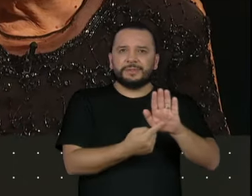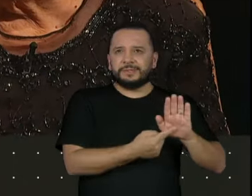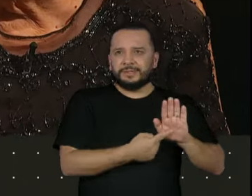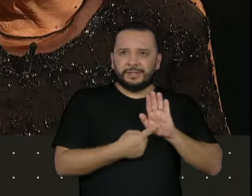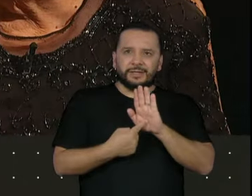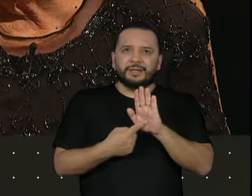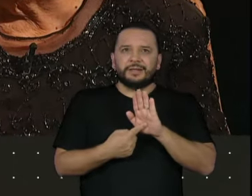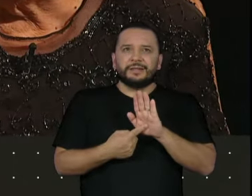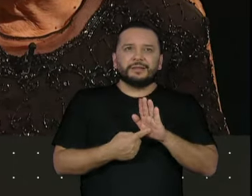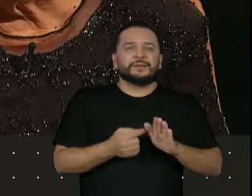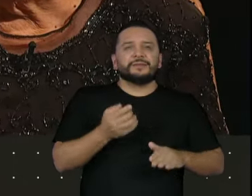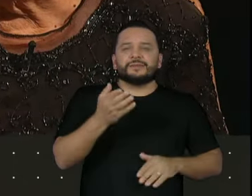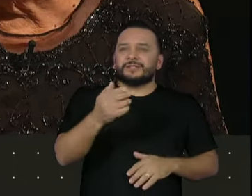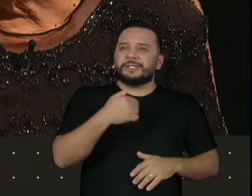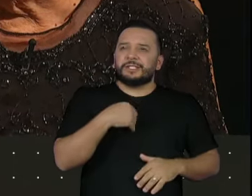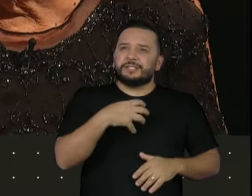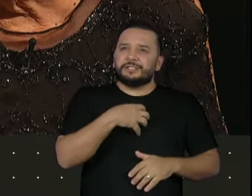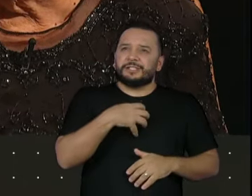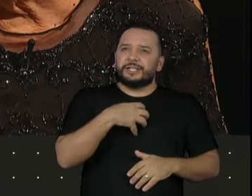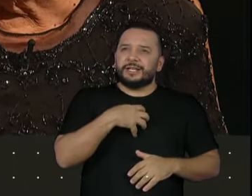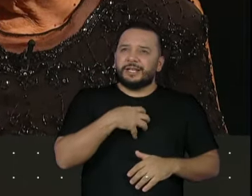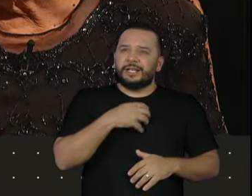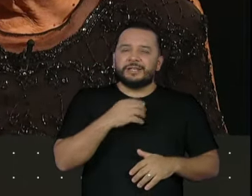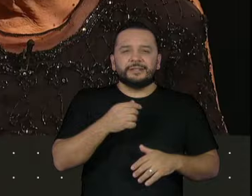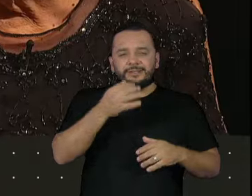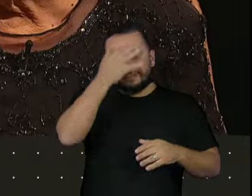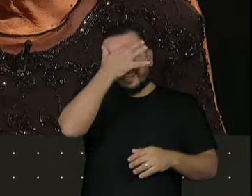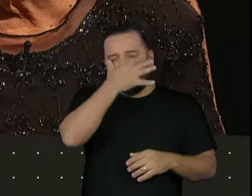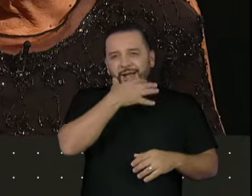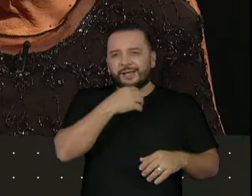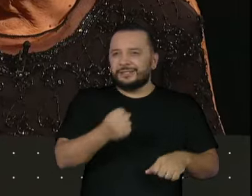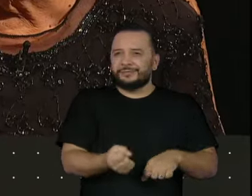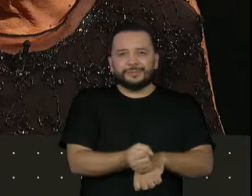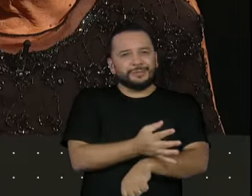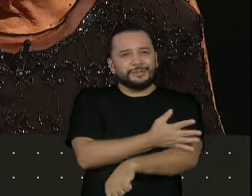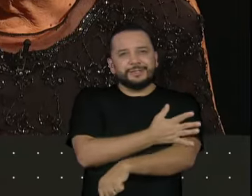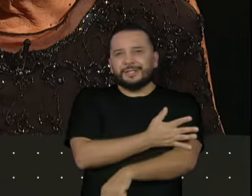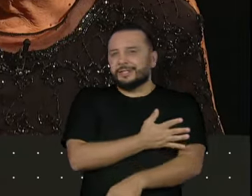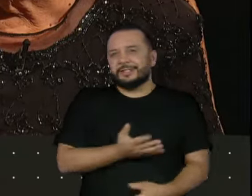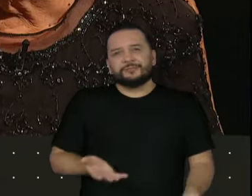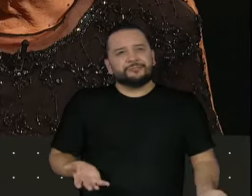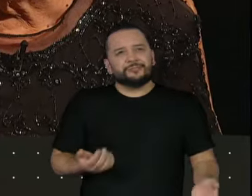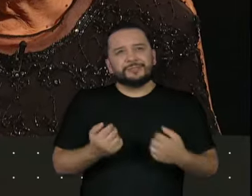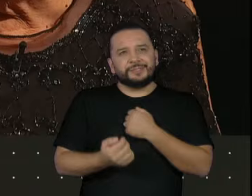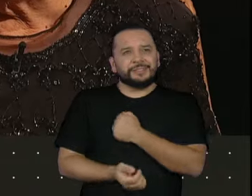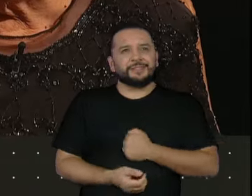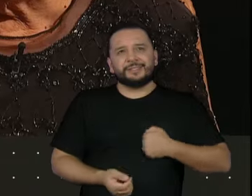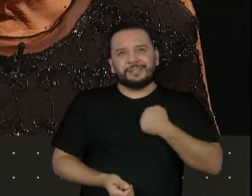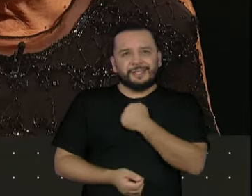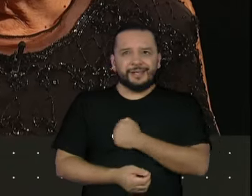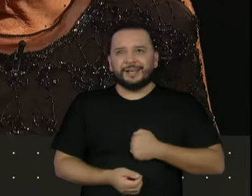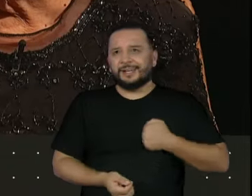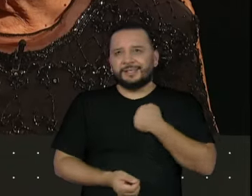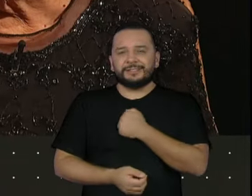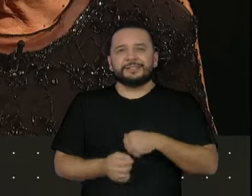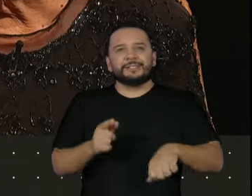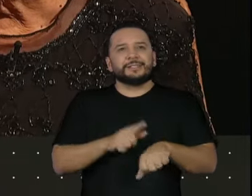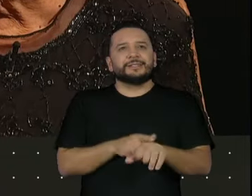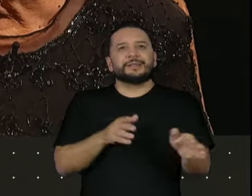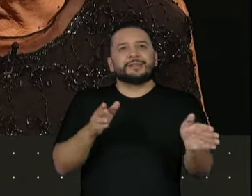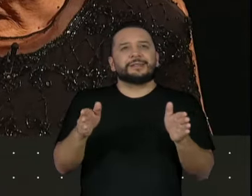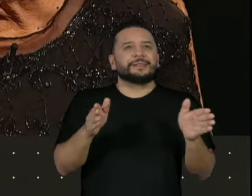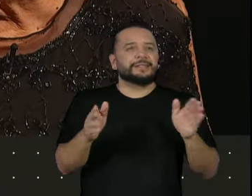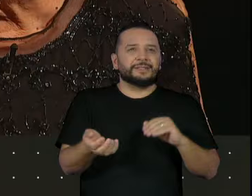maneira de você interpretar com um carinho emocional inacreditável. Como tenho saudades dos bons tempos